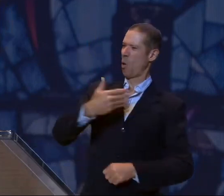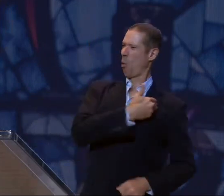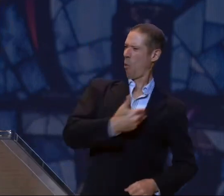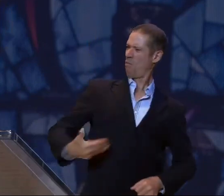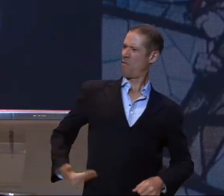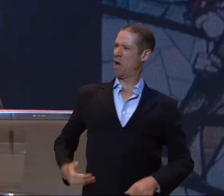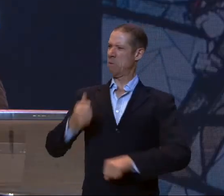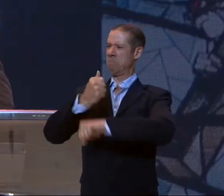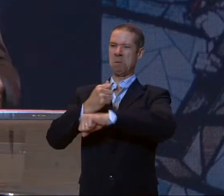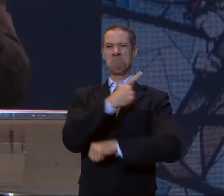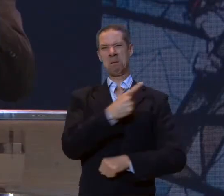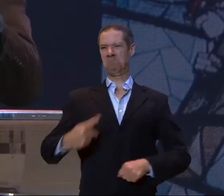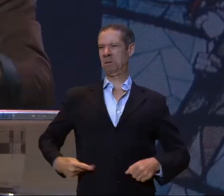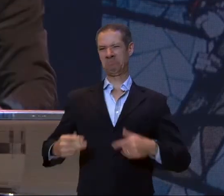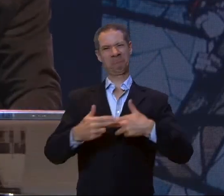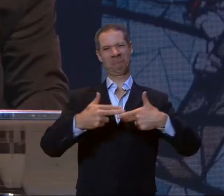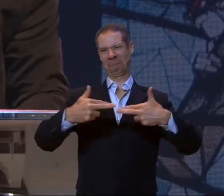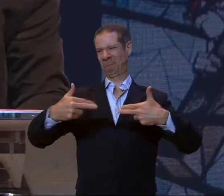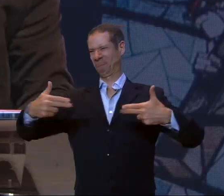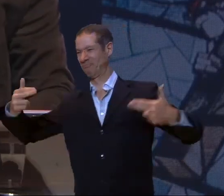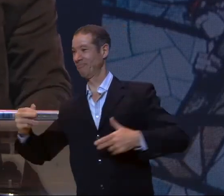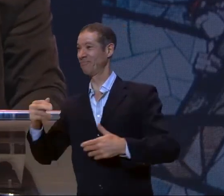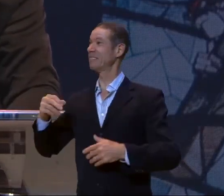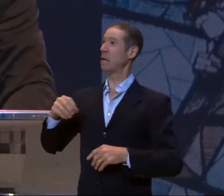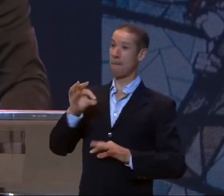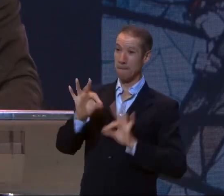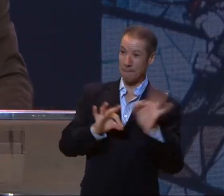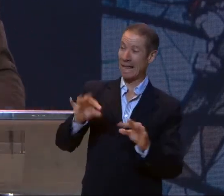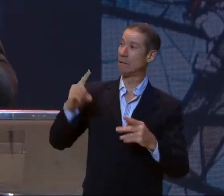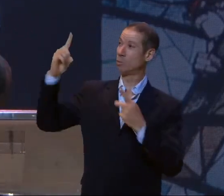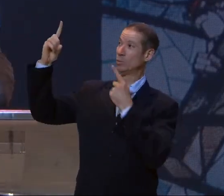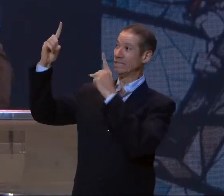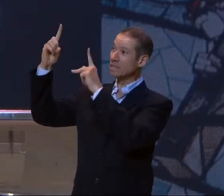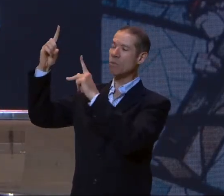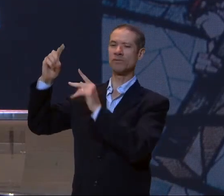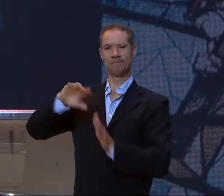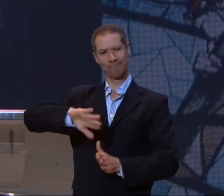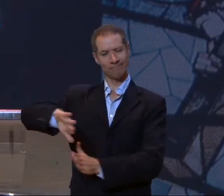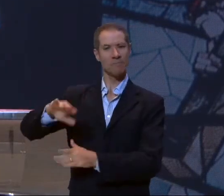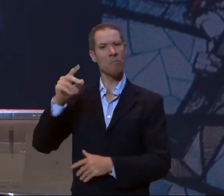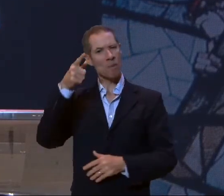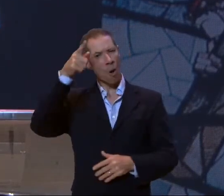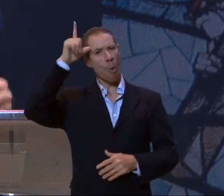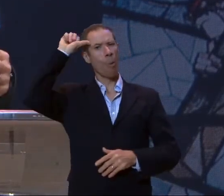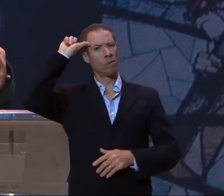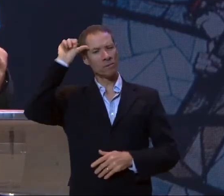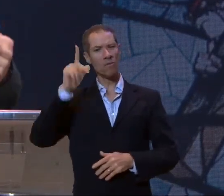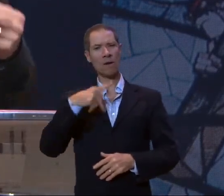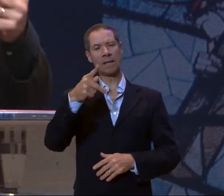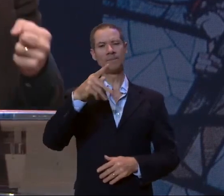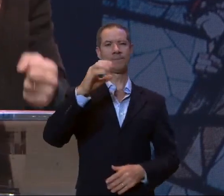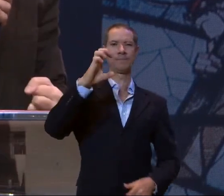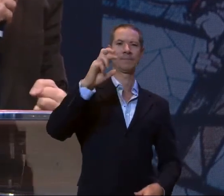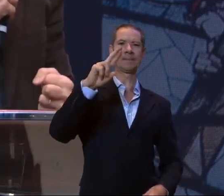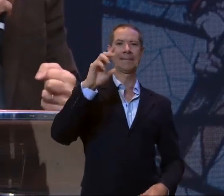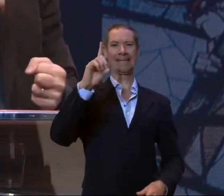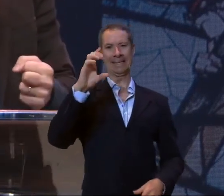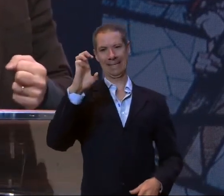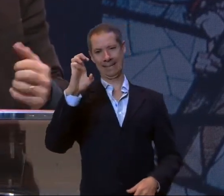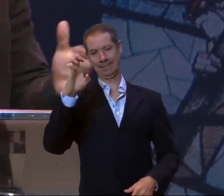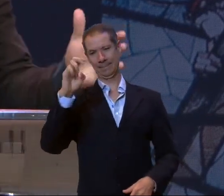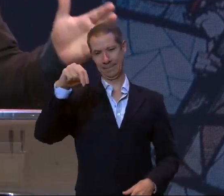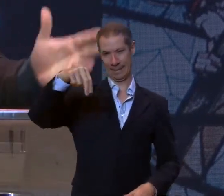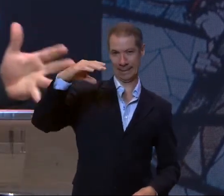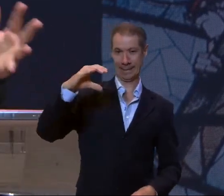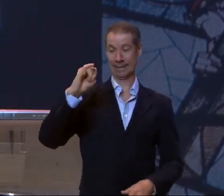das autoridades. Ele é o dunamis de Deus. Ontem eu falei das credenciais que carregam aqueles